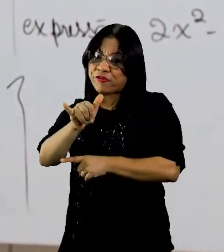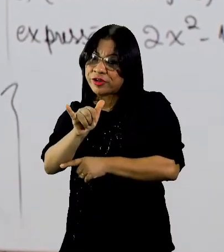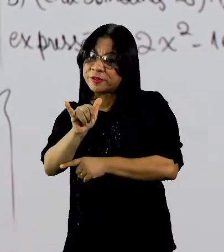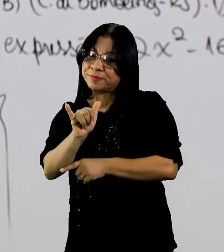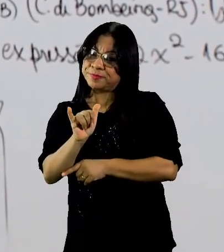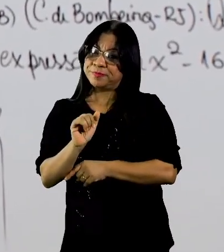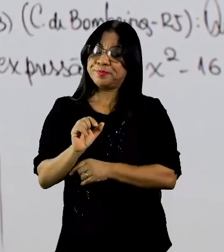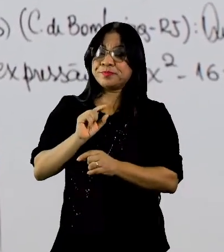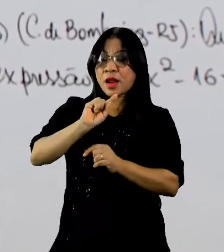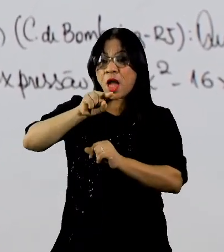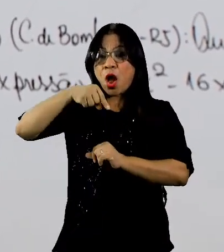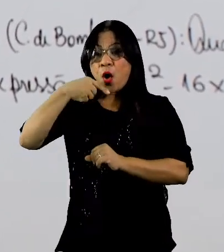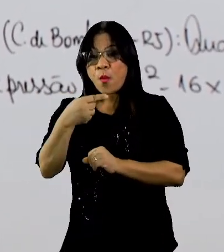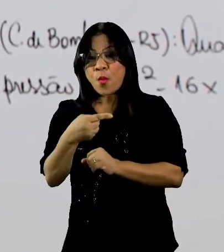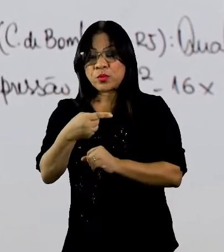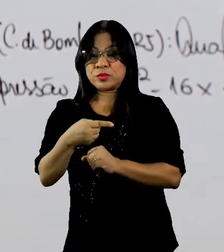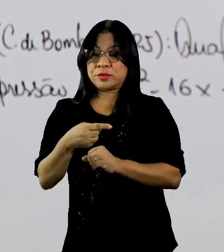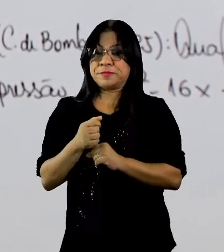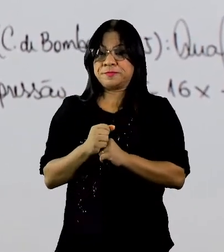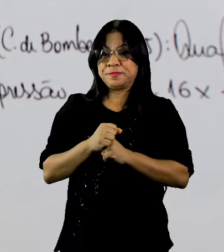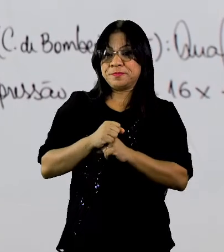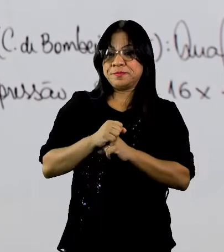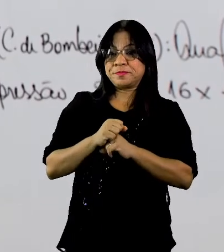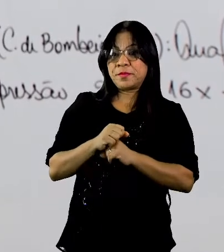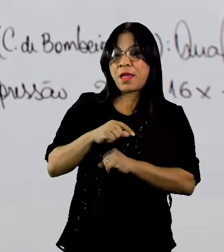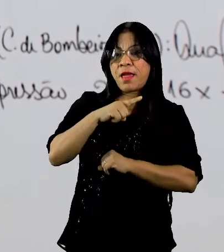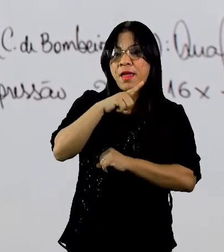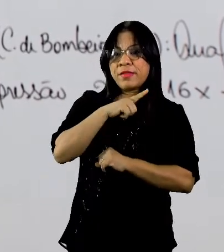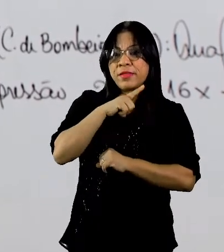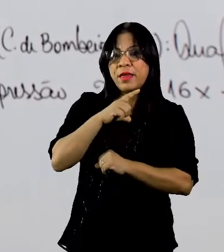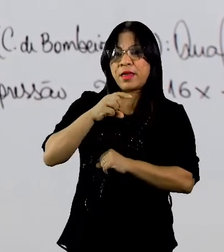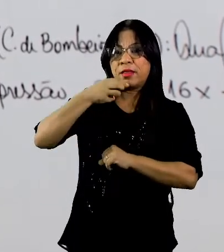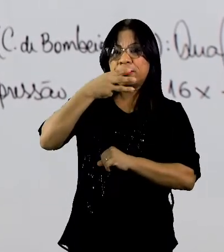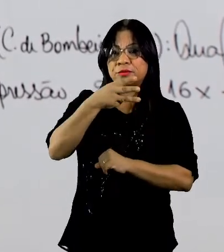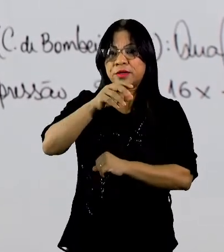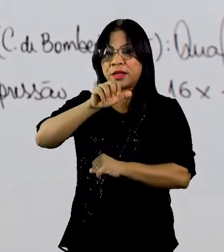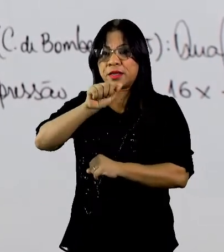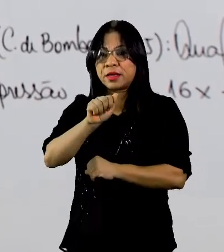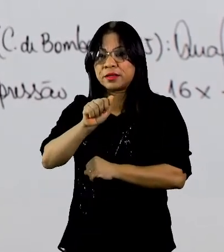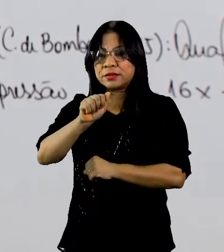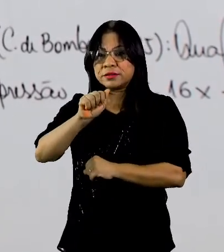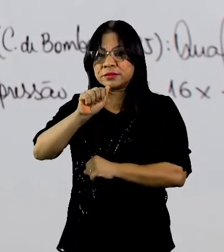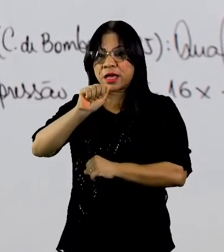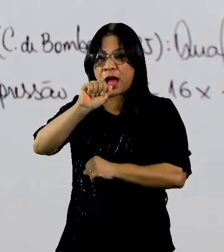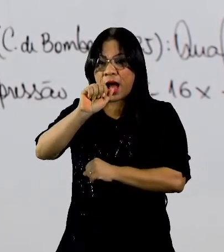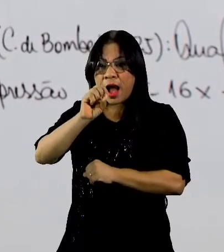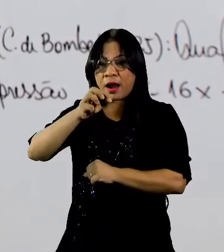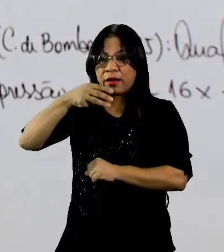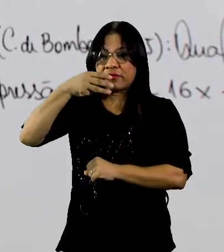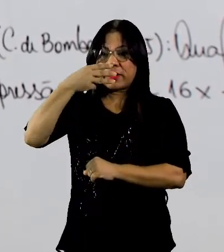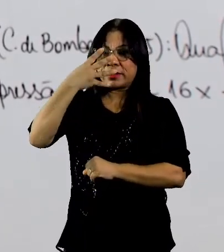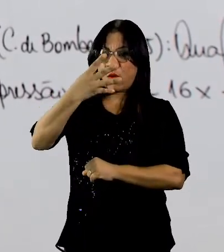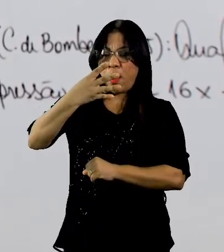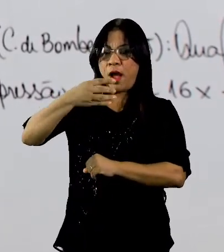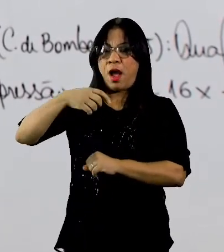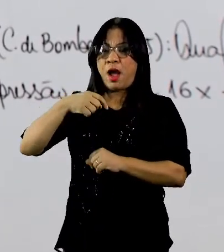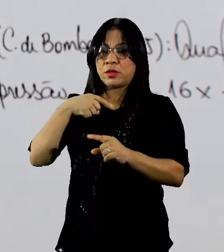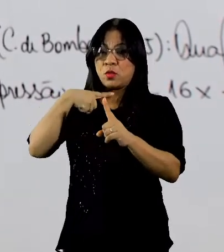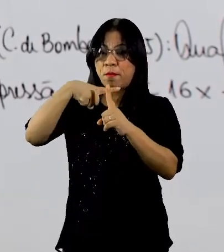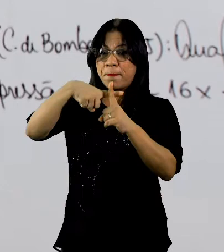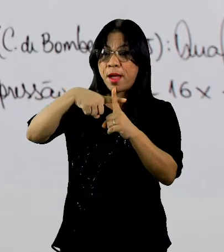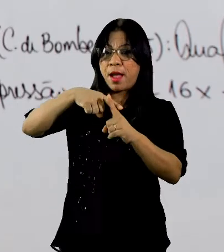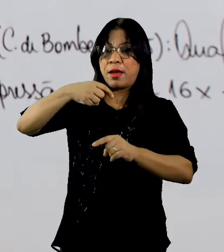quarta mais 3a elevado ao quadrado menos a elevado ao quadrado mais 2a elevado à quarta. Percebam o